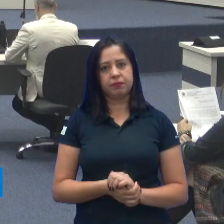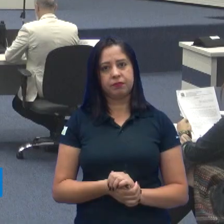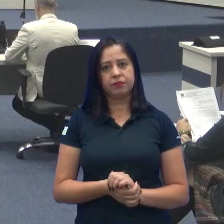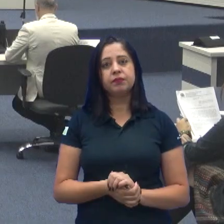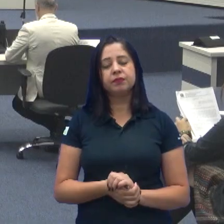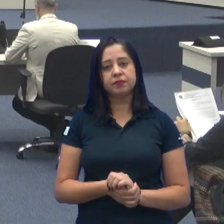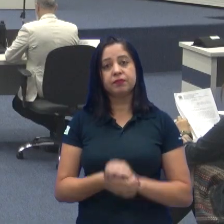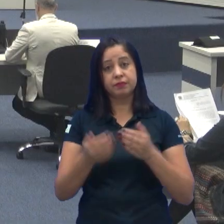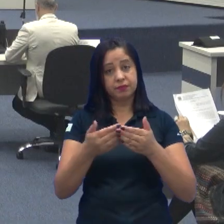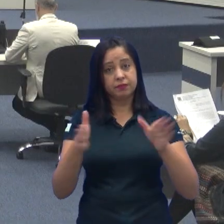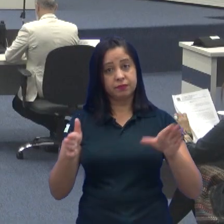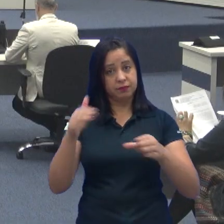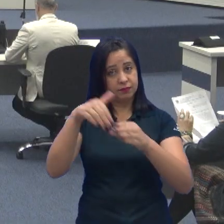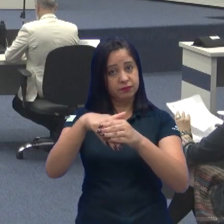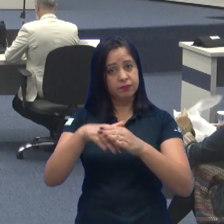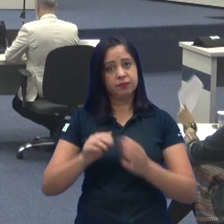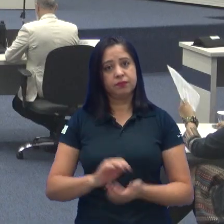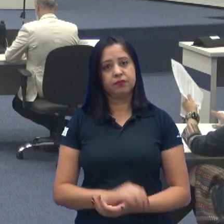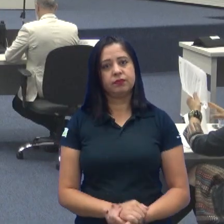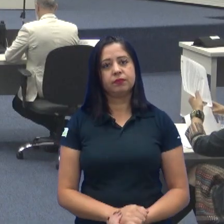votação.